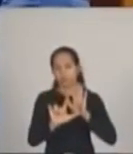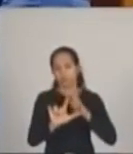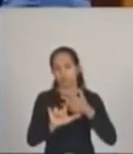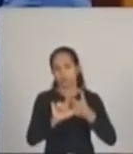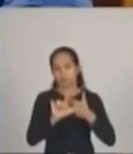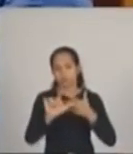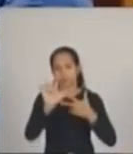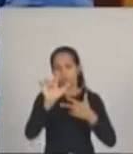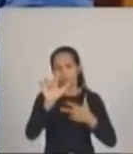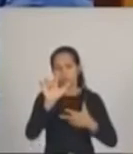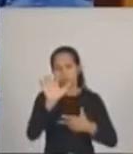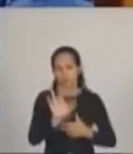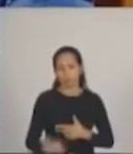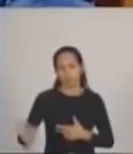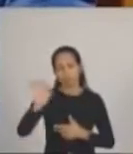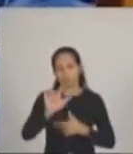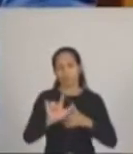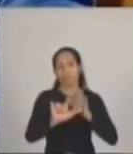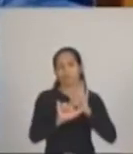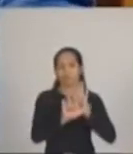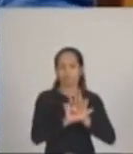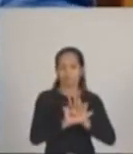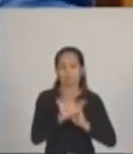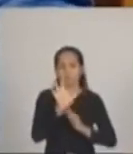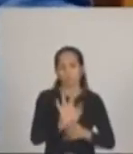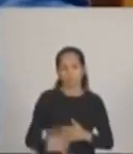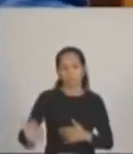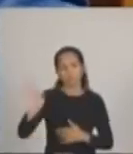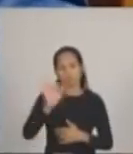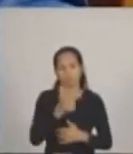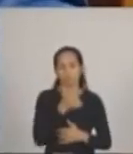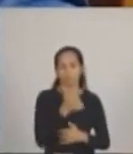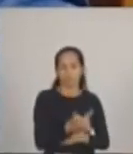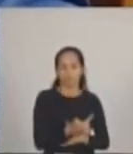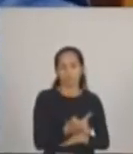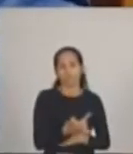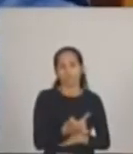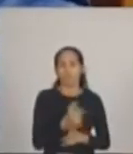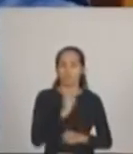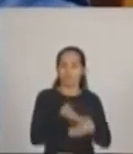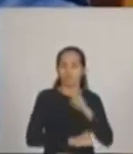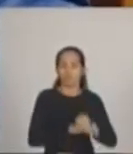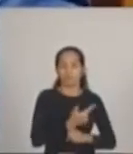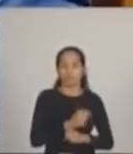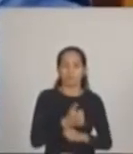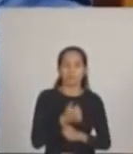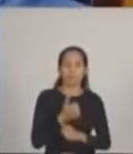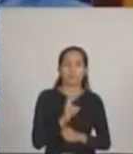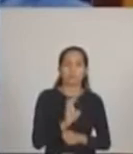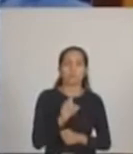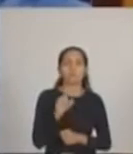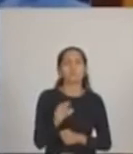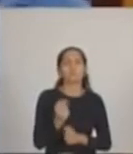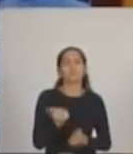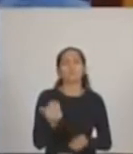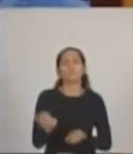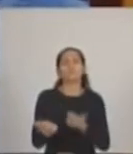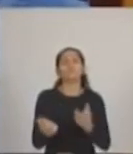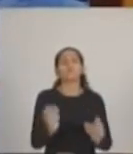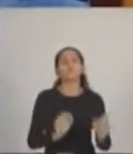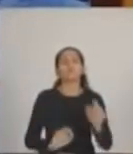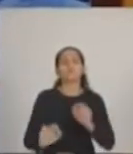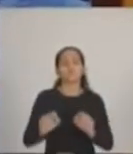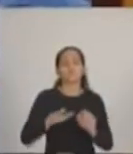assunto, que é a Lei Federal número 13.239, de 2015, que garante a oferta e a realização no